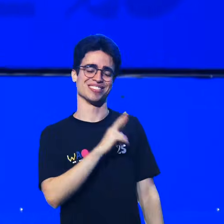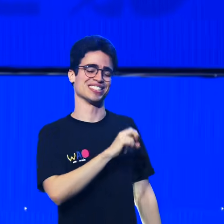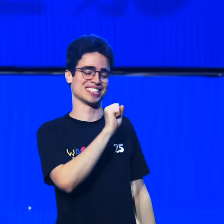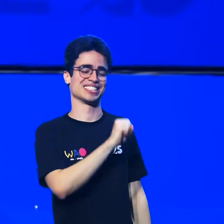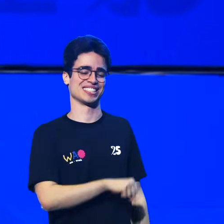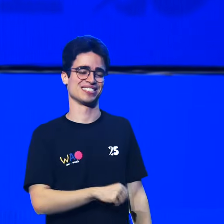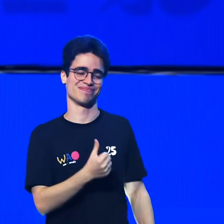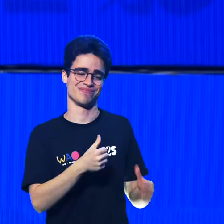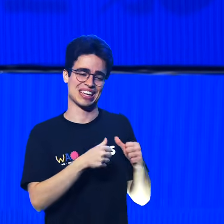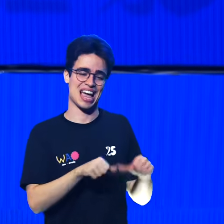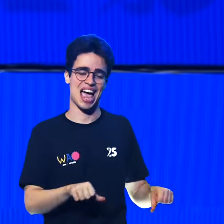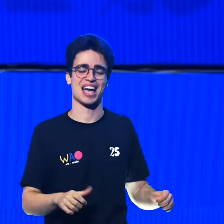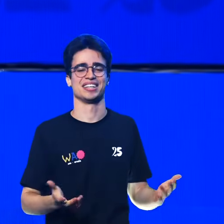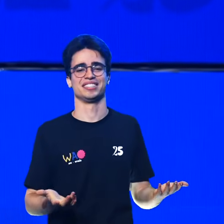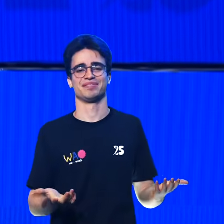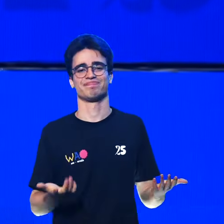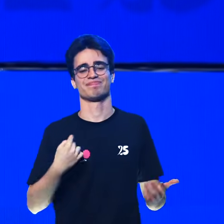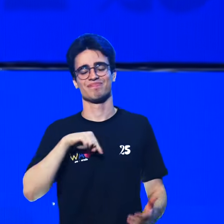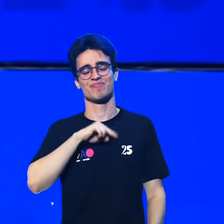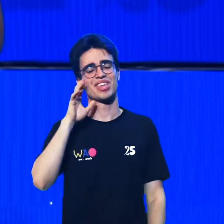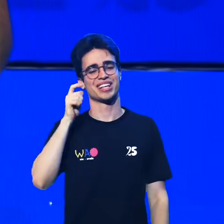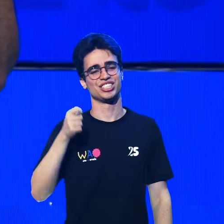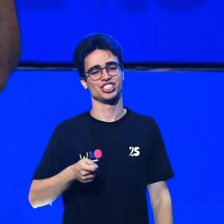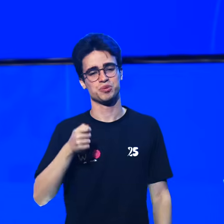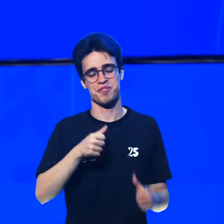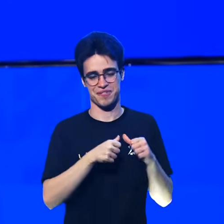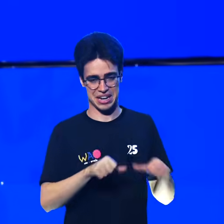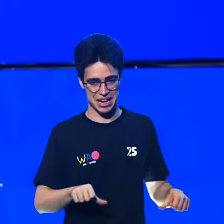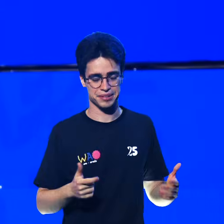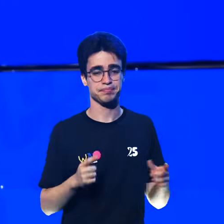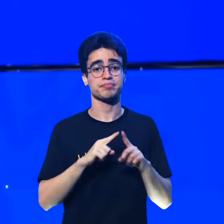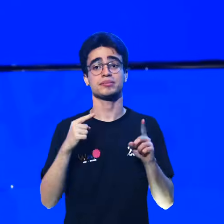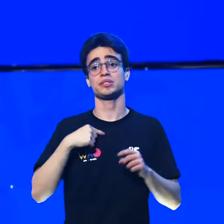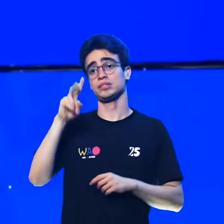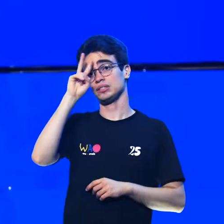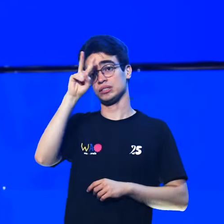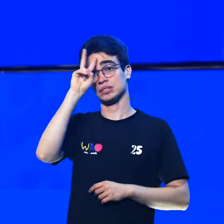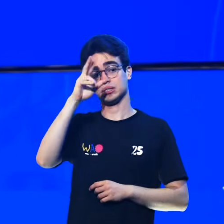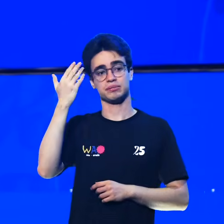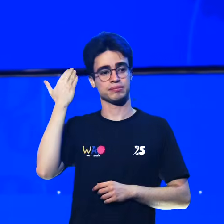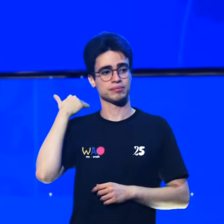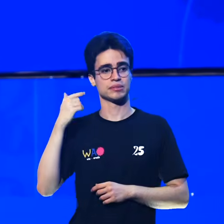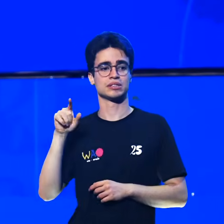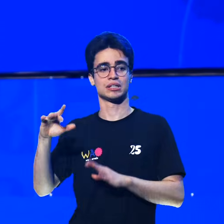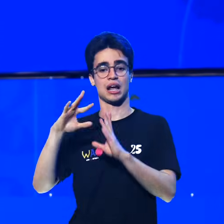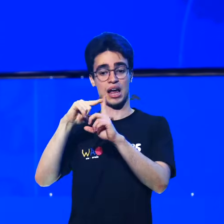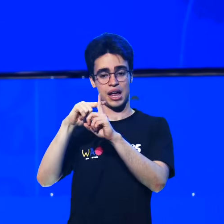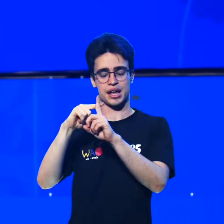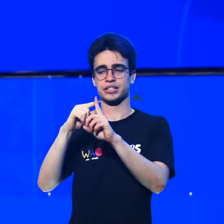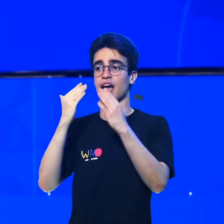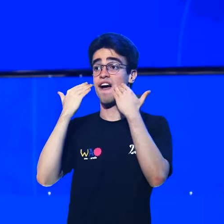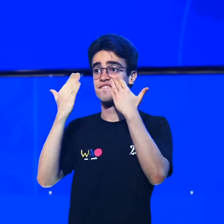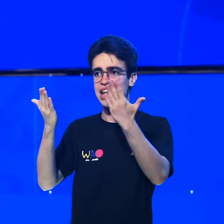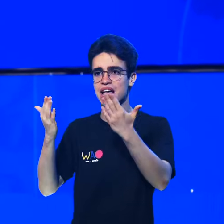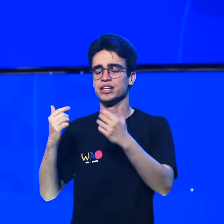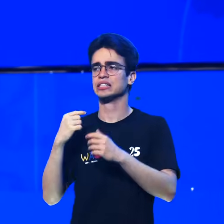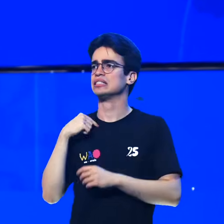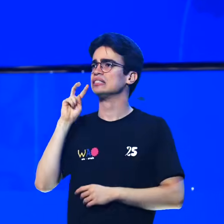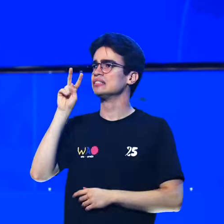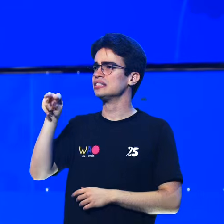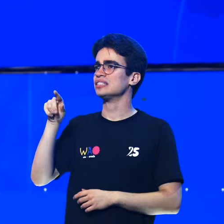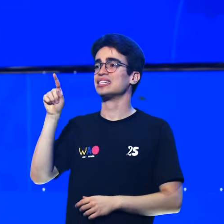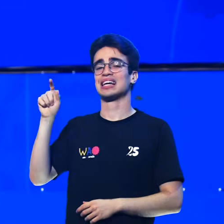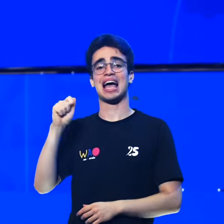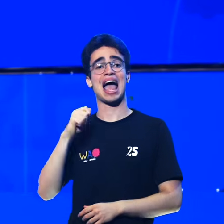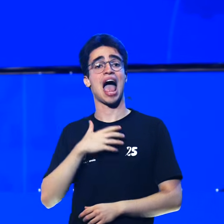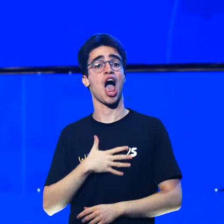Decidimos ficar, mas eu me lembro um dia que eu parei na frente da igreja. um agosto